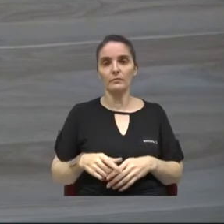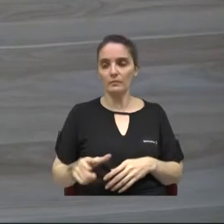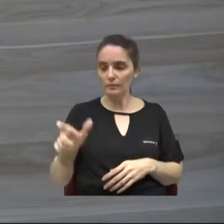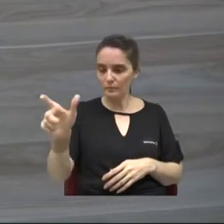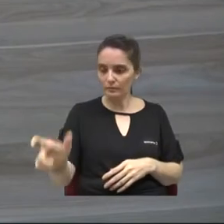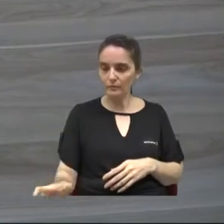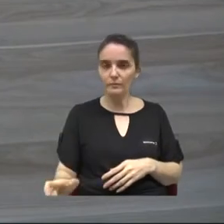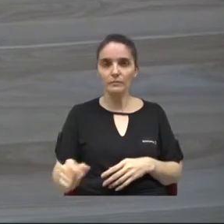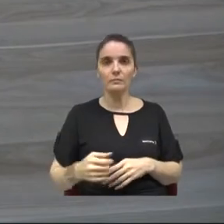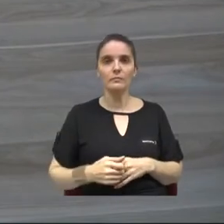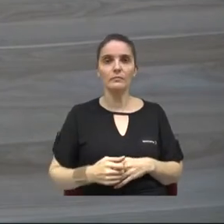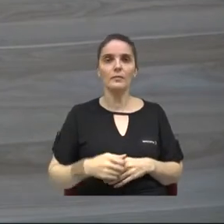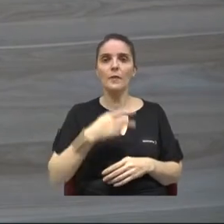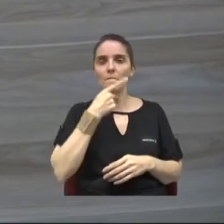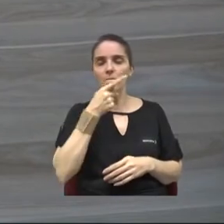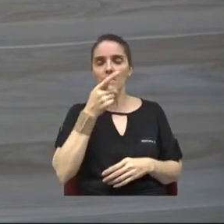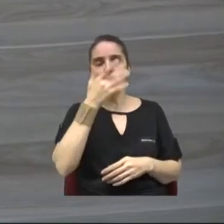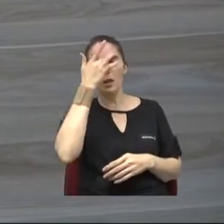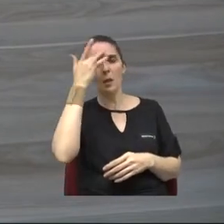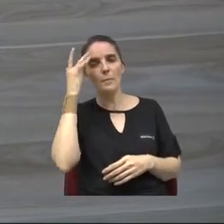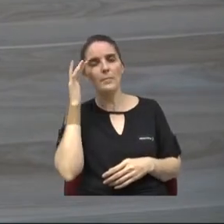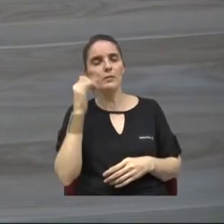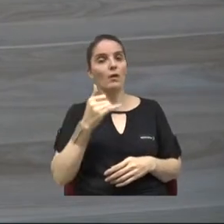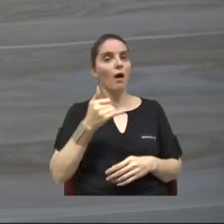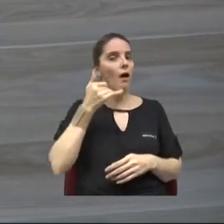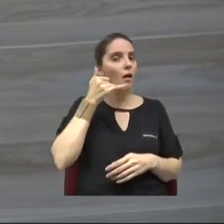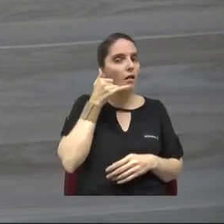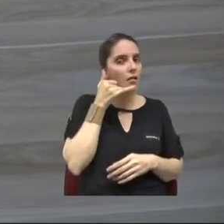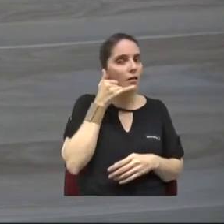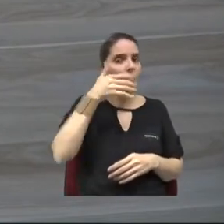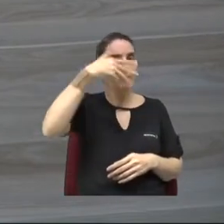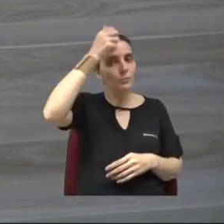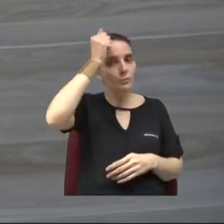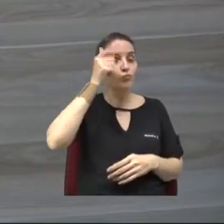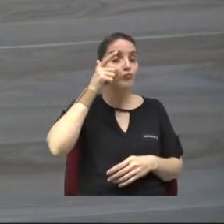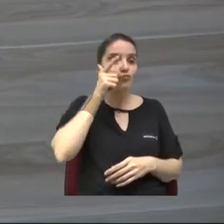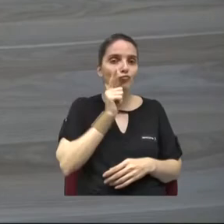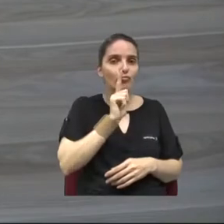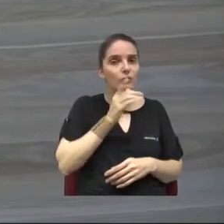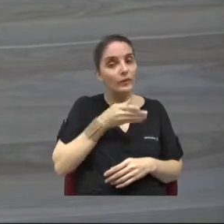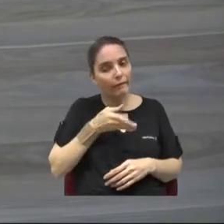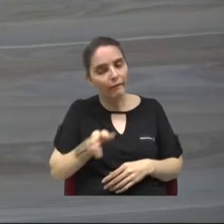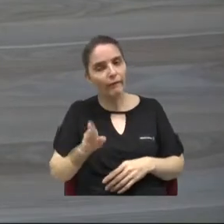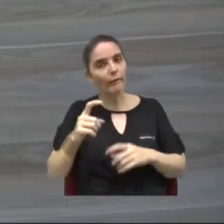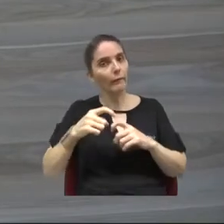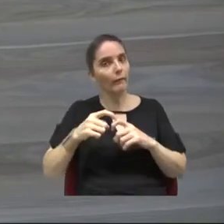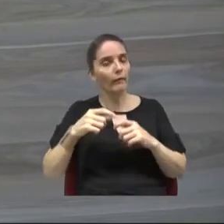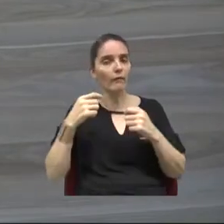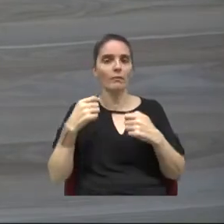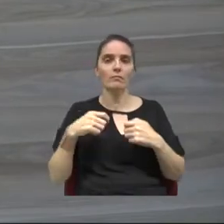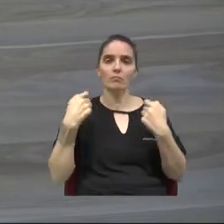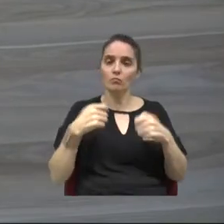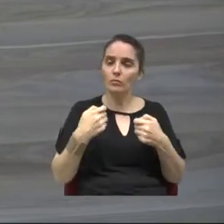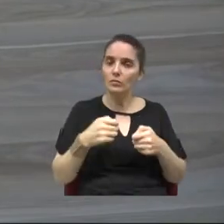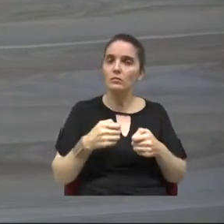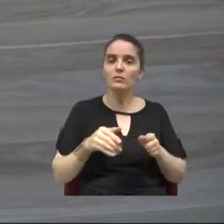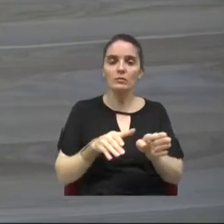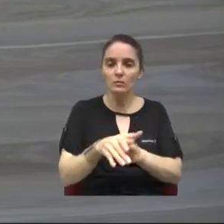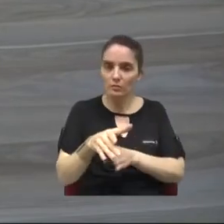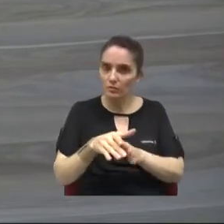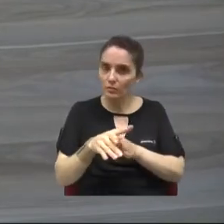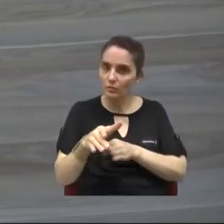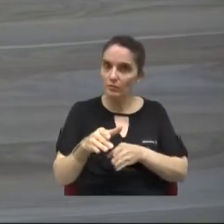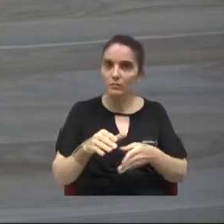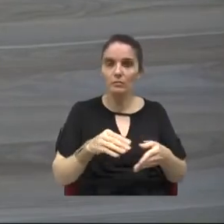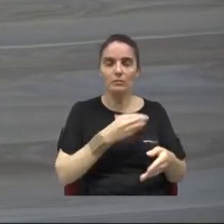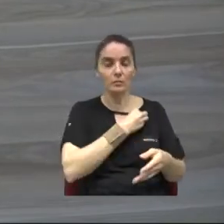ele manda a secretária ligar para mim, para ver quando que eu consigo ir. Porque ele quer me orientar através dos resultados